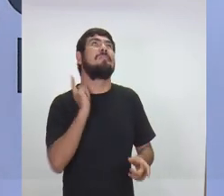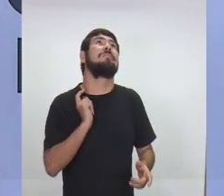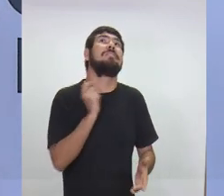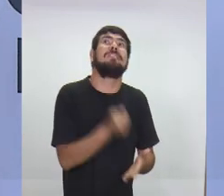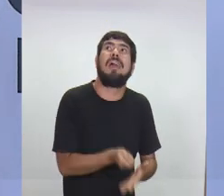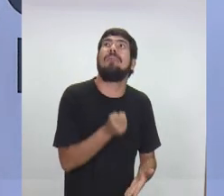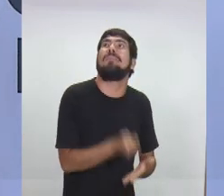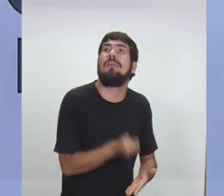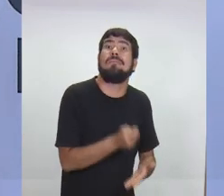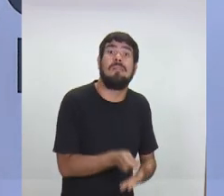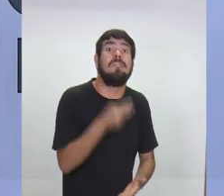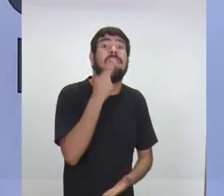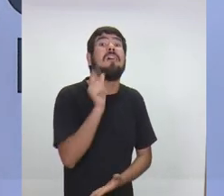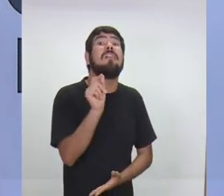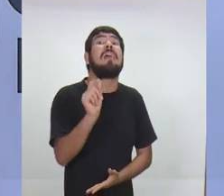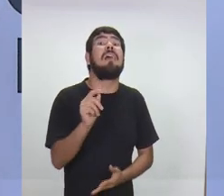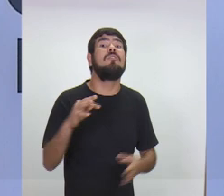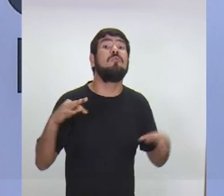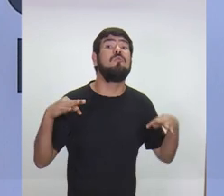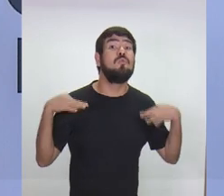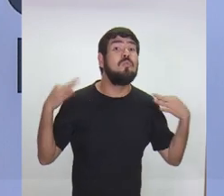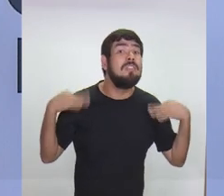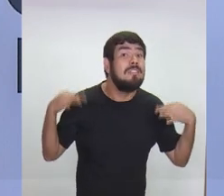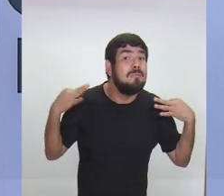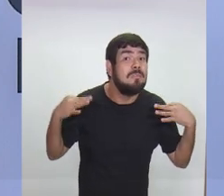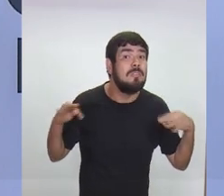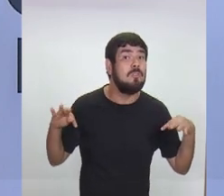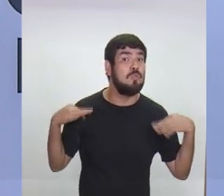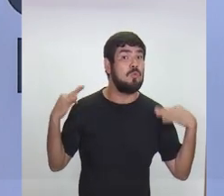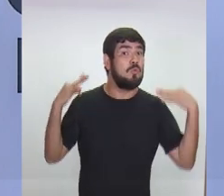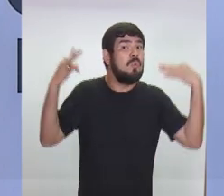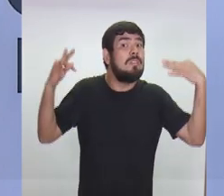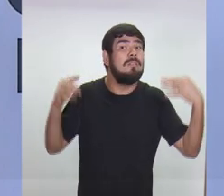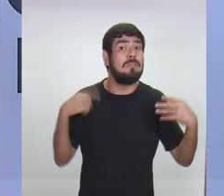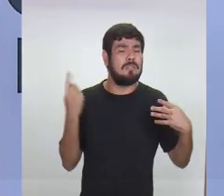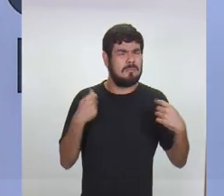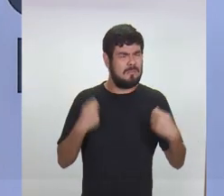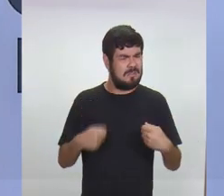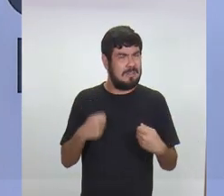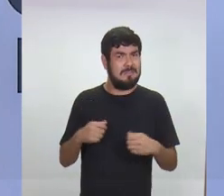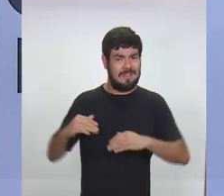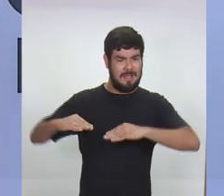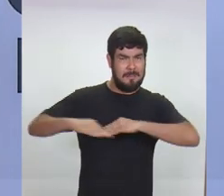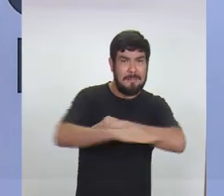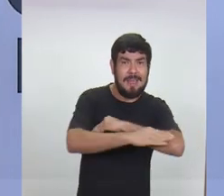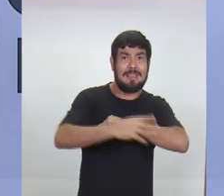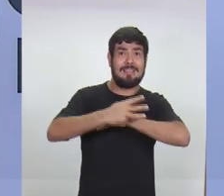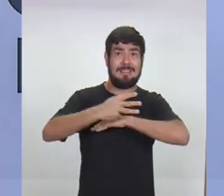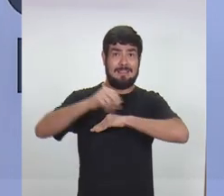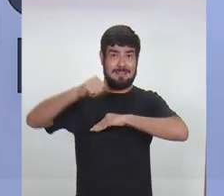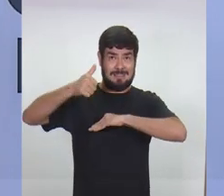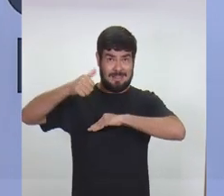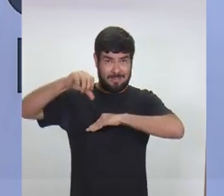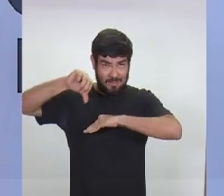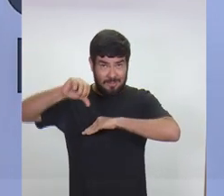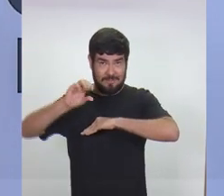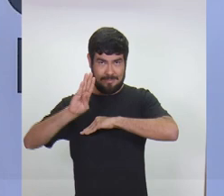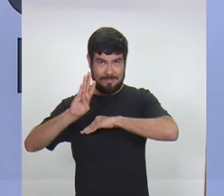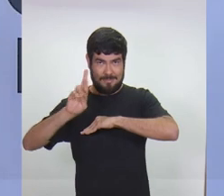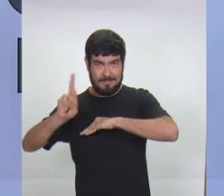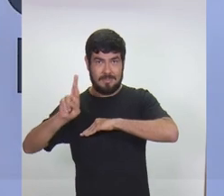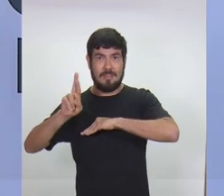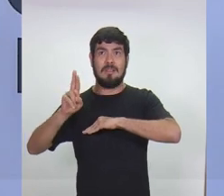é justamente a questão do turismo com a questão do turismo nós podemos né abertas em 19 com certeza fazer com que as pessoas